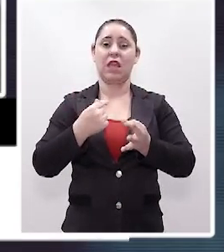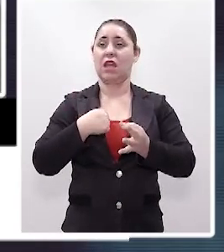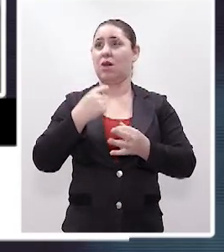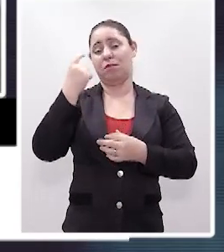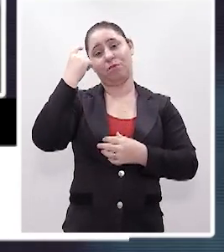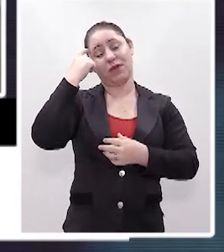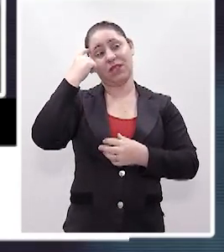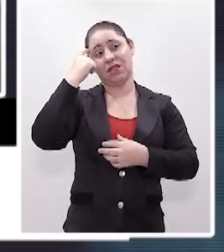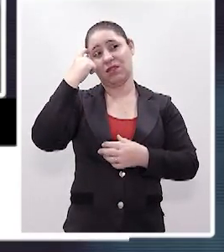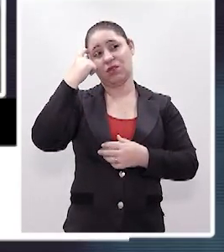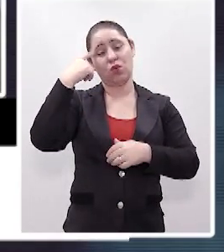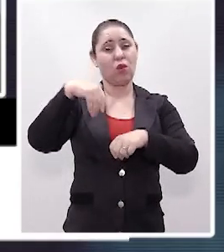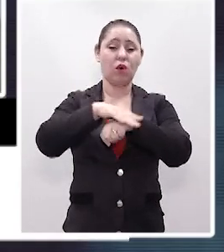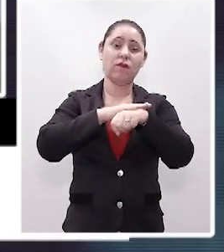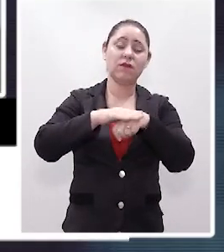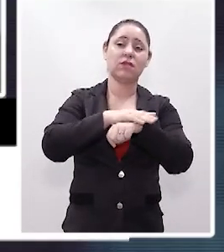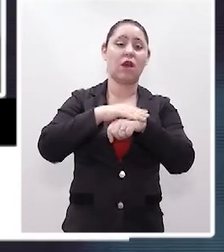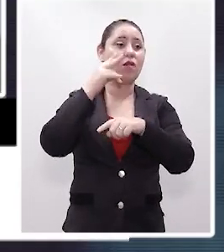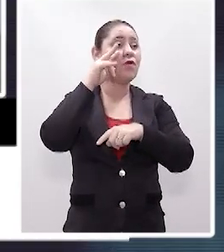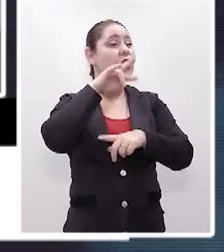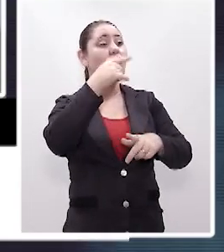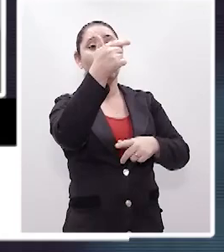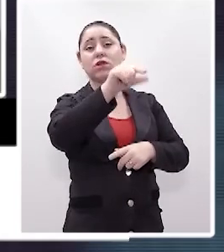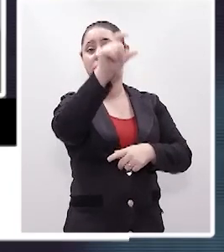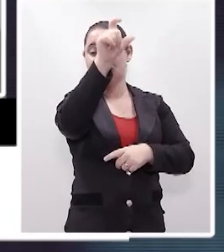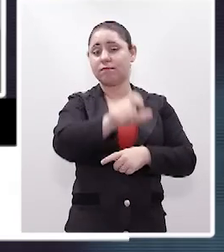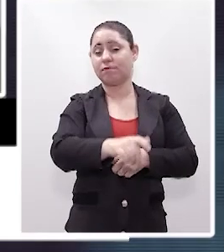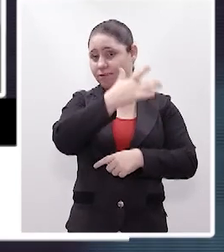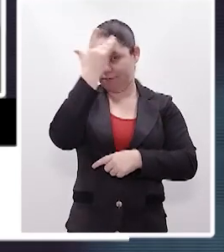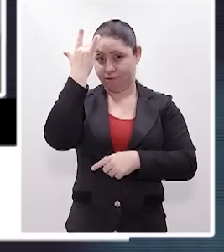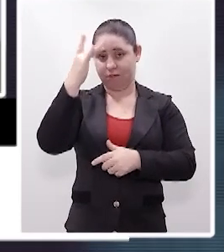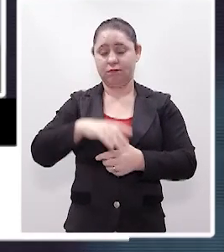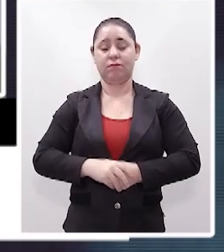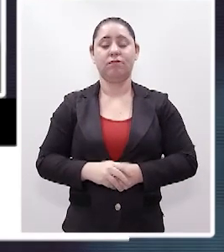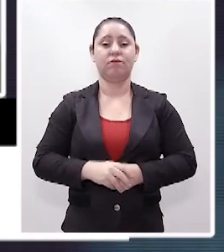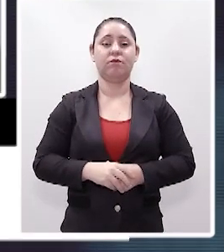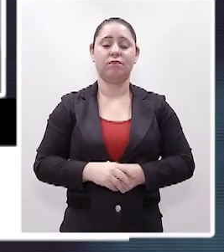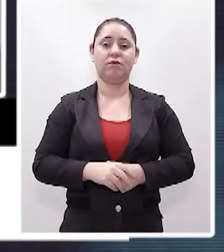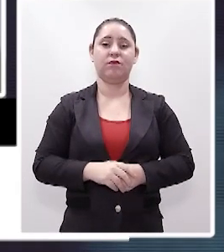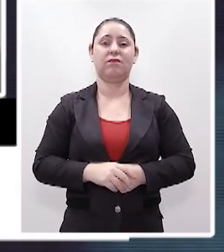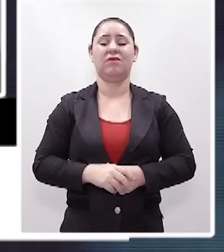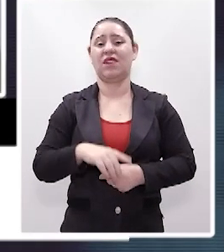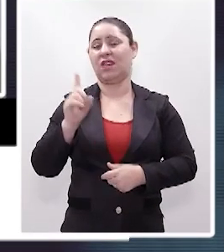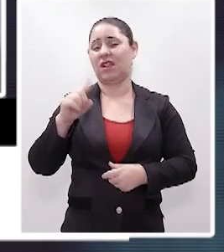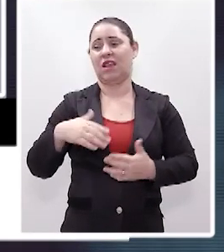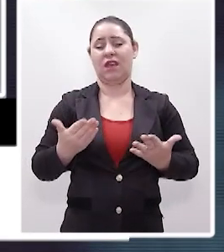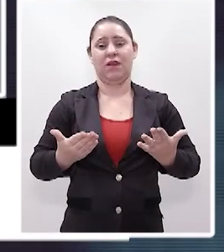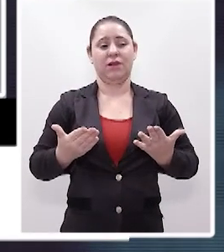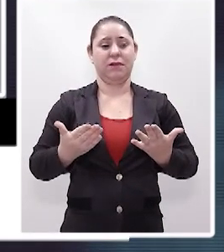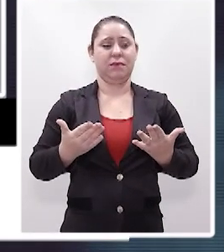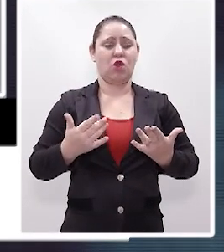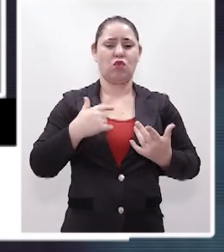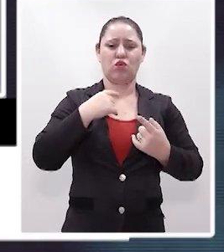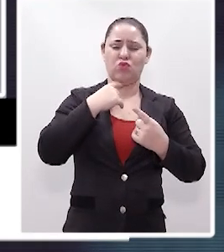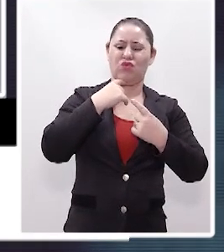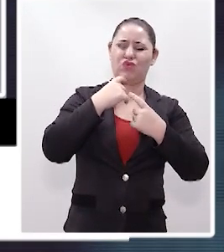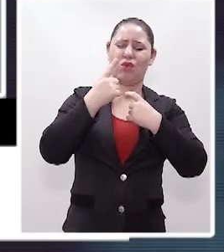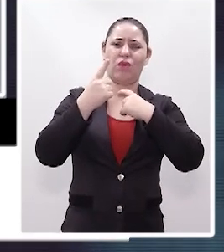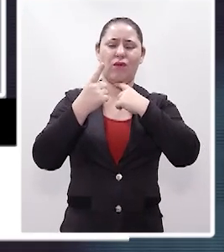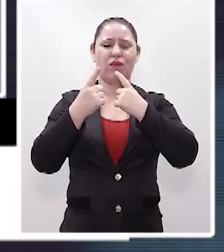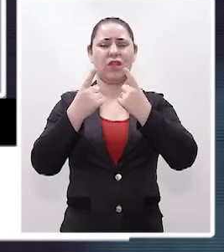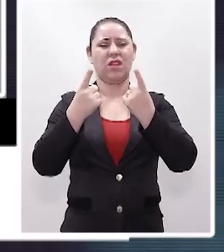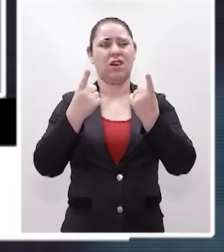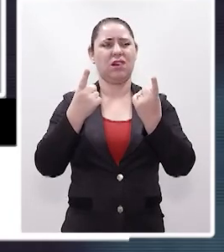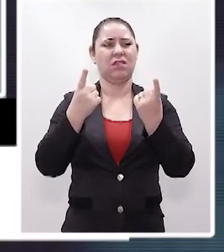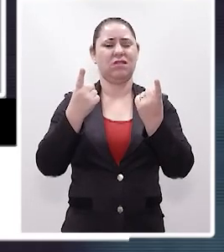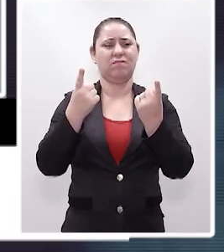de rua, eu preciso ir conversar e ver alguém, né, Maritê? Então, é uma coisa assim, é uma dúvida muito